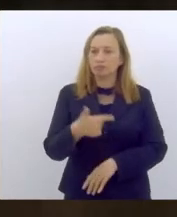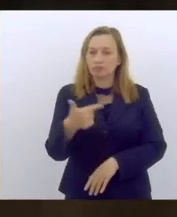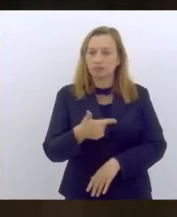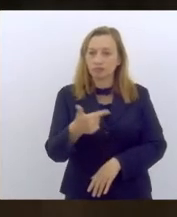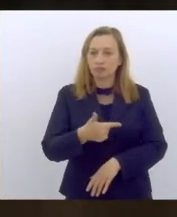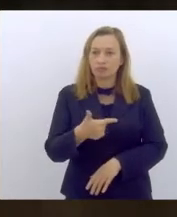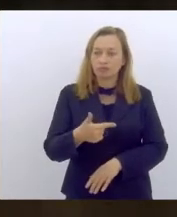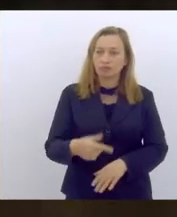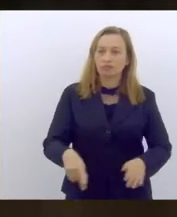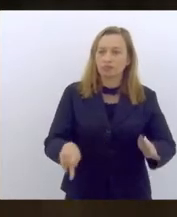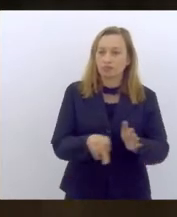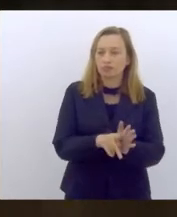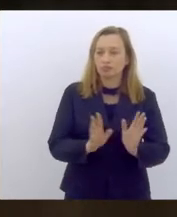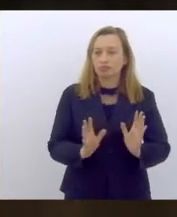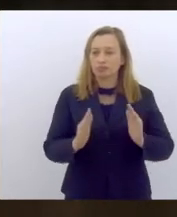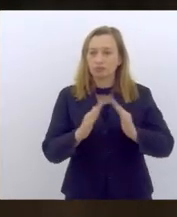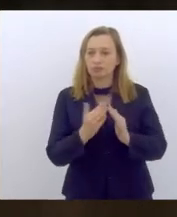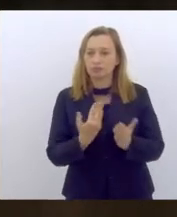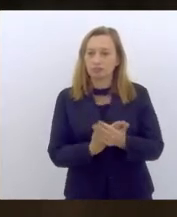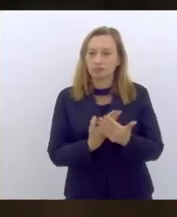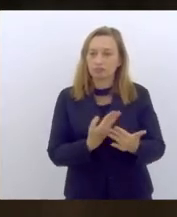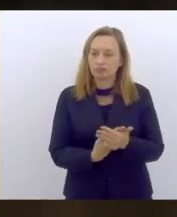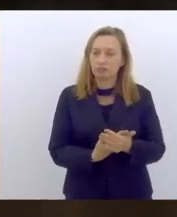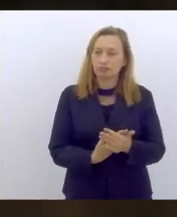membros do corpo diretivo